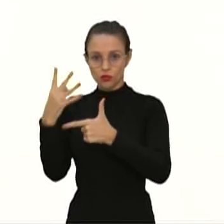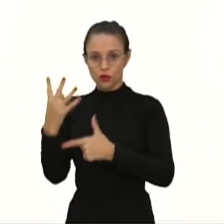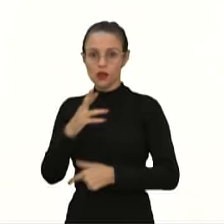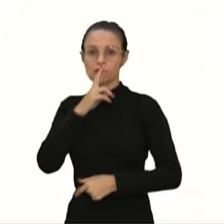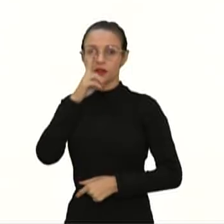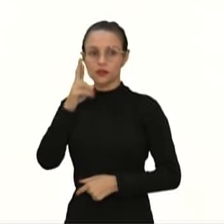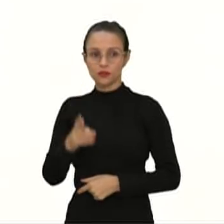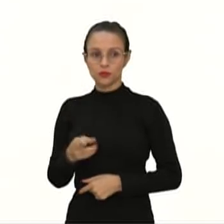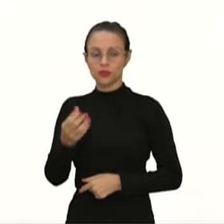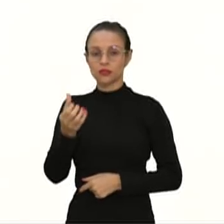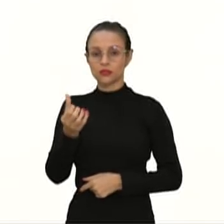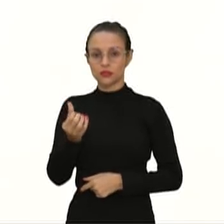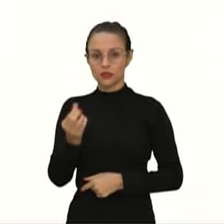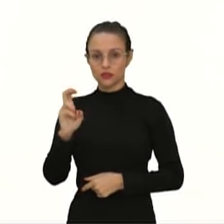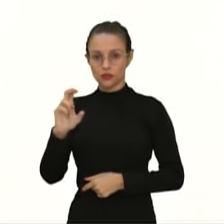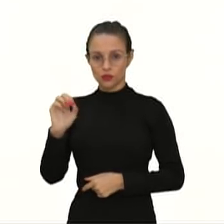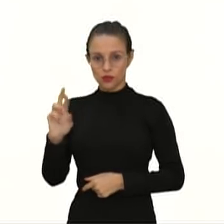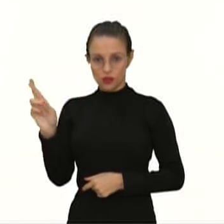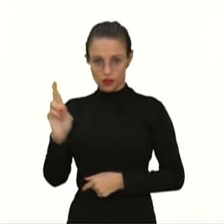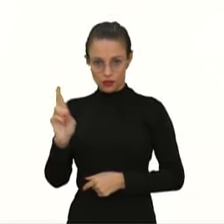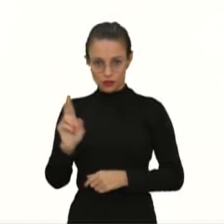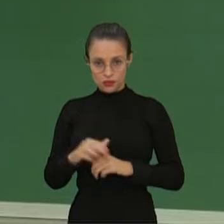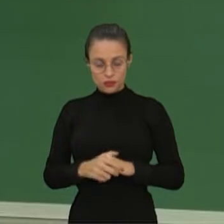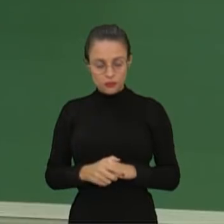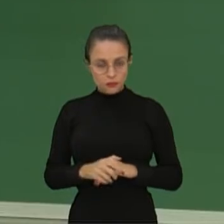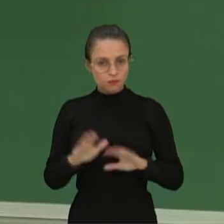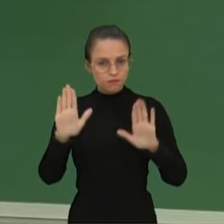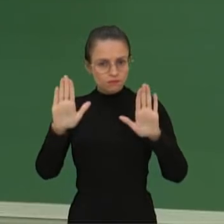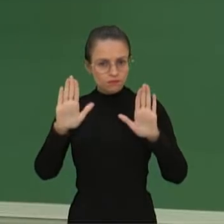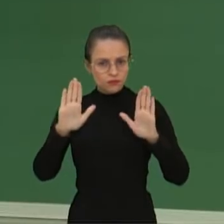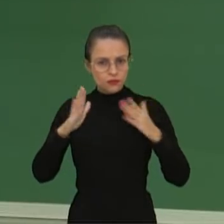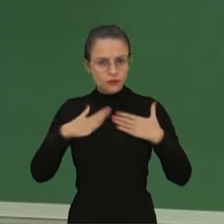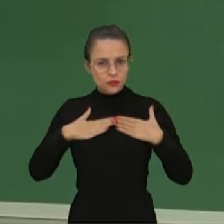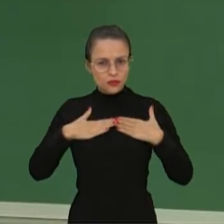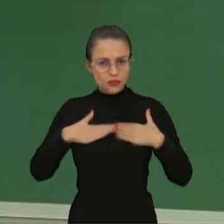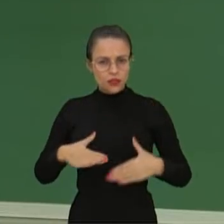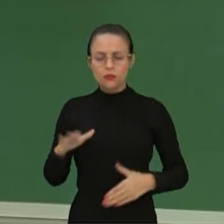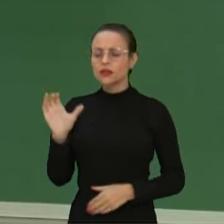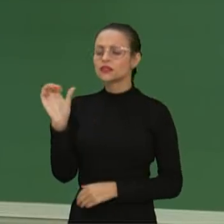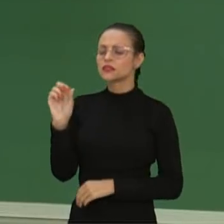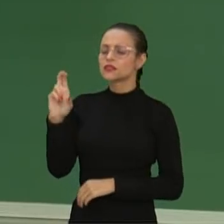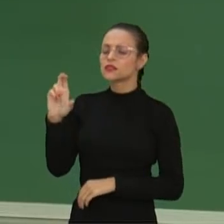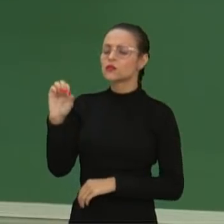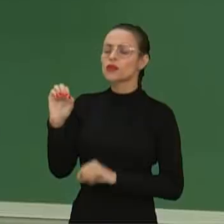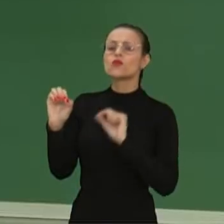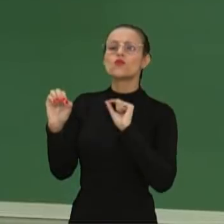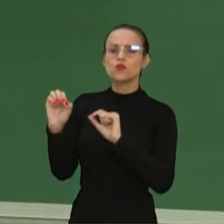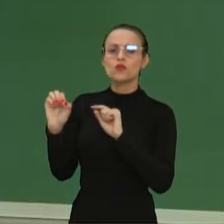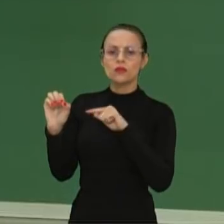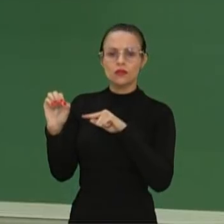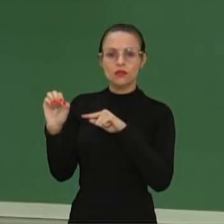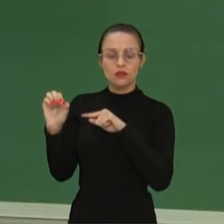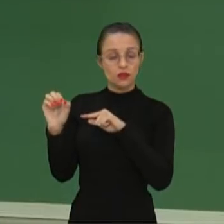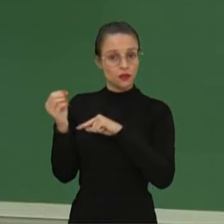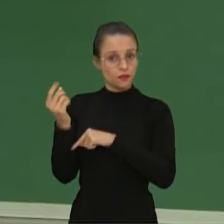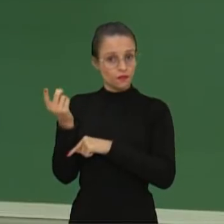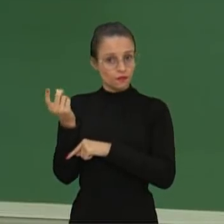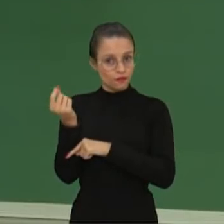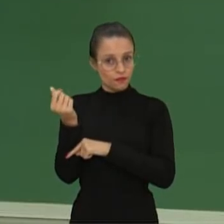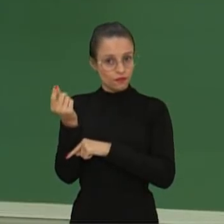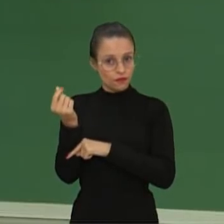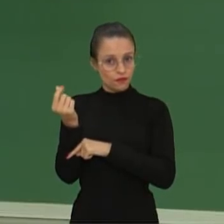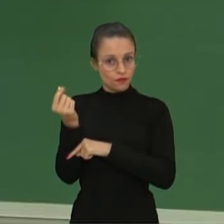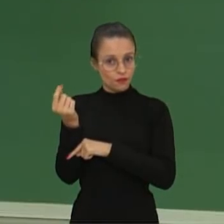R$ 650. Vamos com calma. O que é esse 650? É o valor